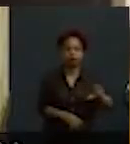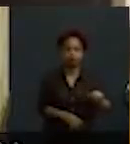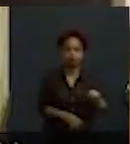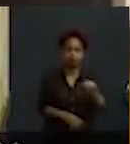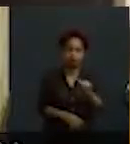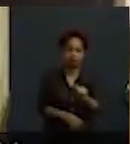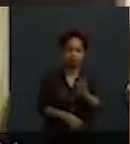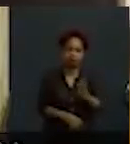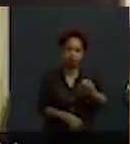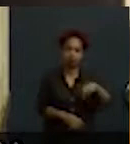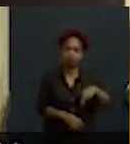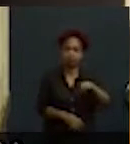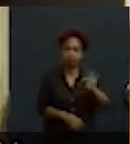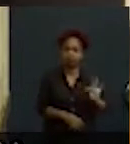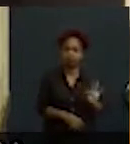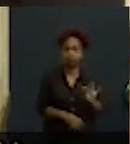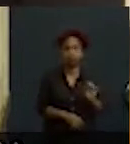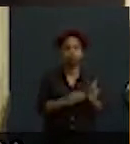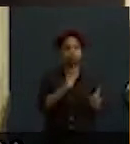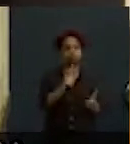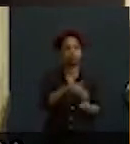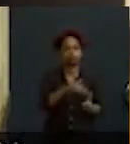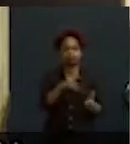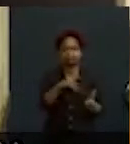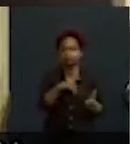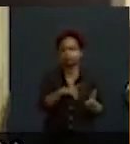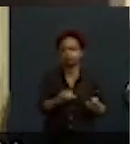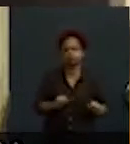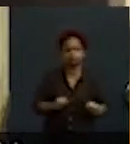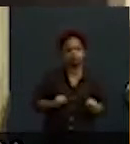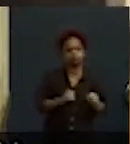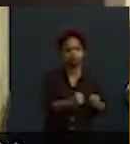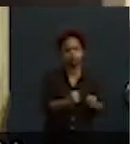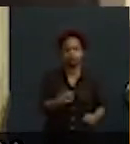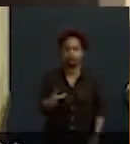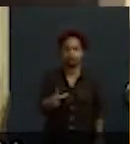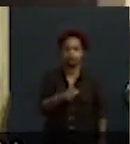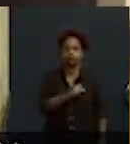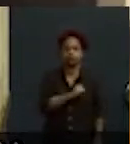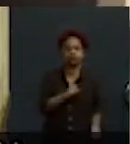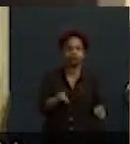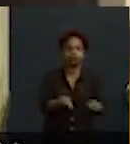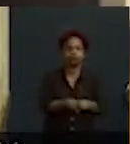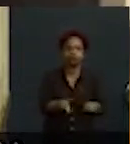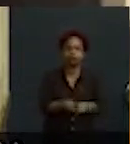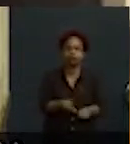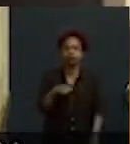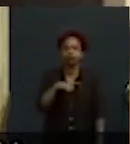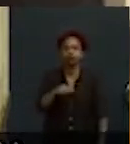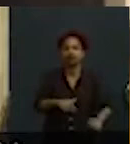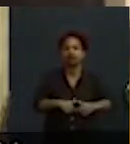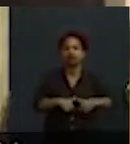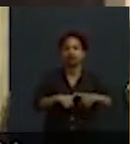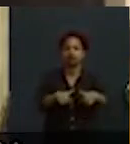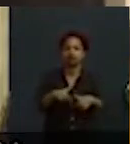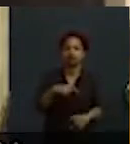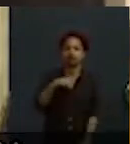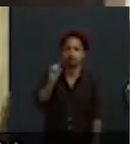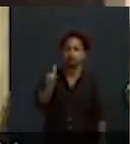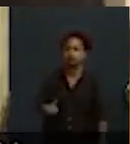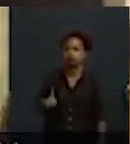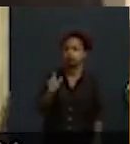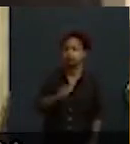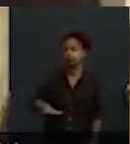IBDCRIA-ABMP. É uma referência em dedicação, paixão e firme atuação na defesa dos direitos